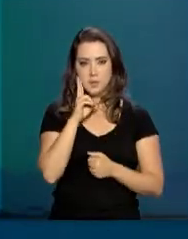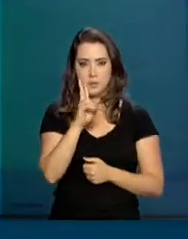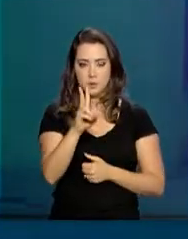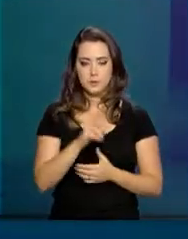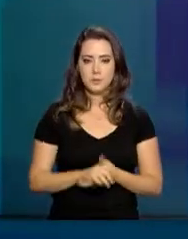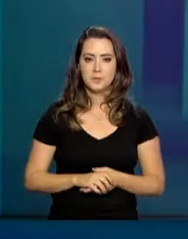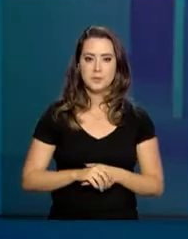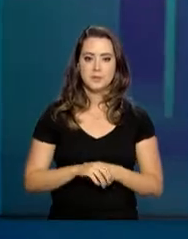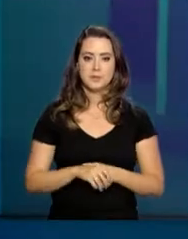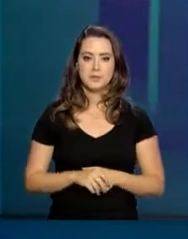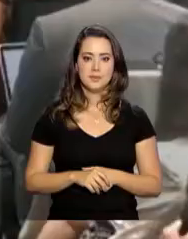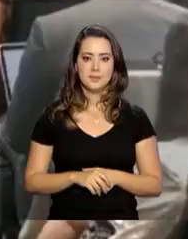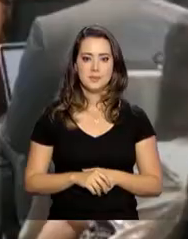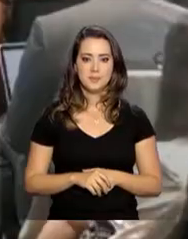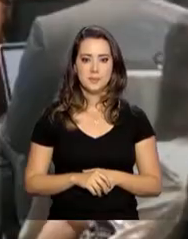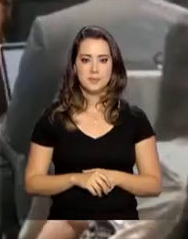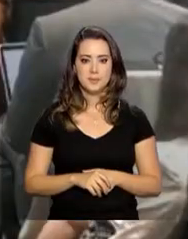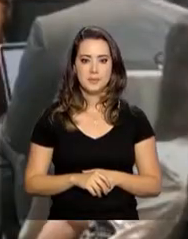Paola Diorti.